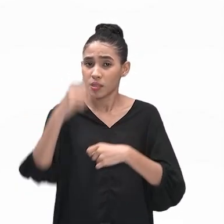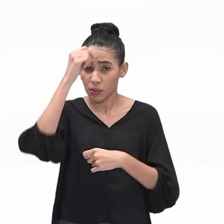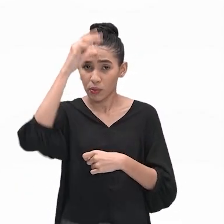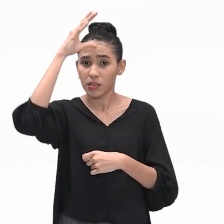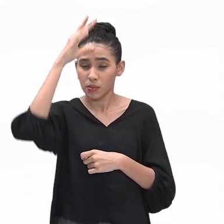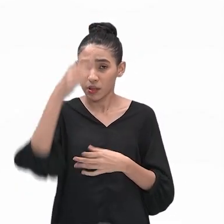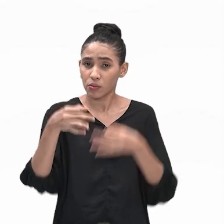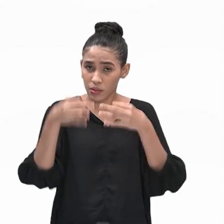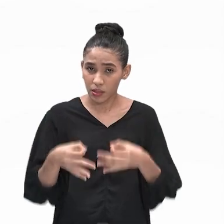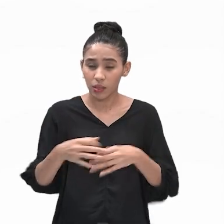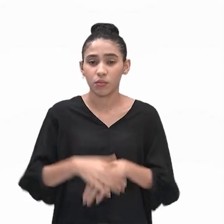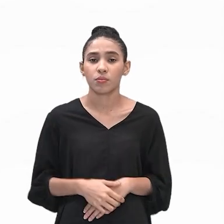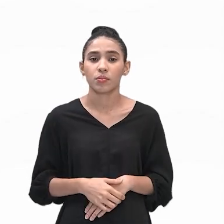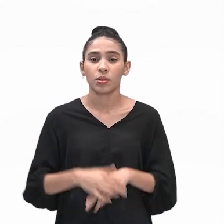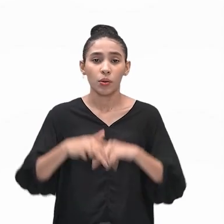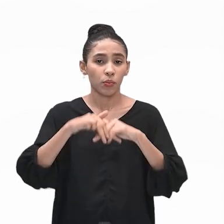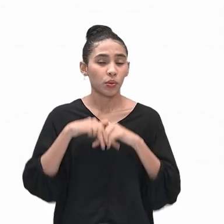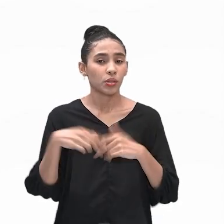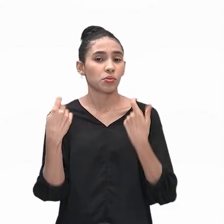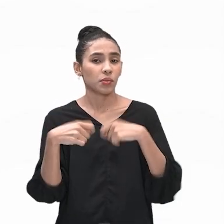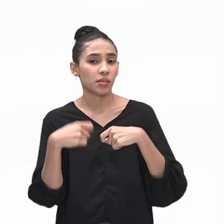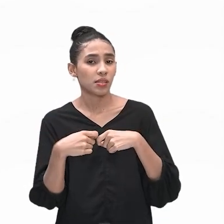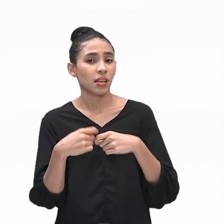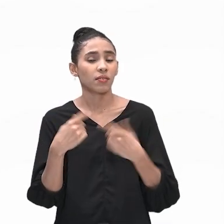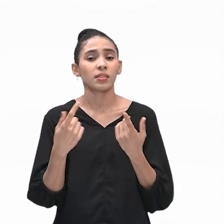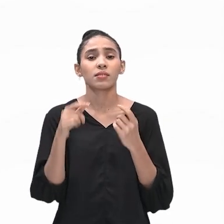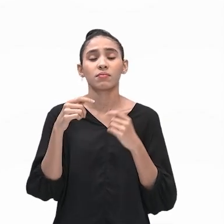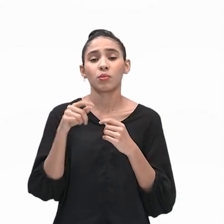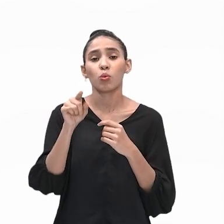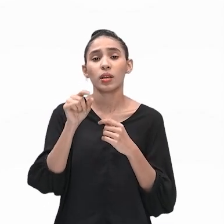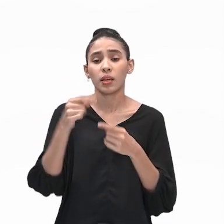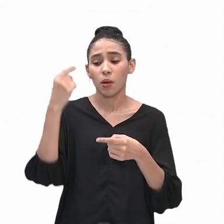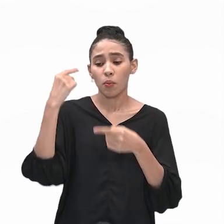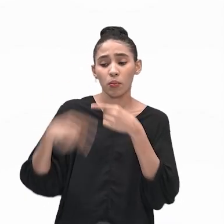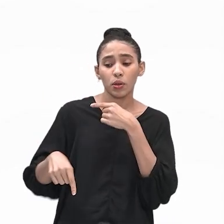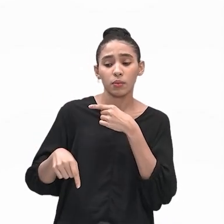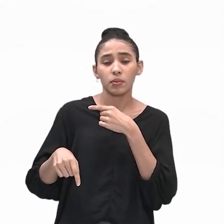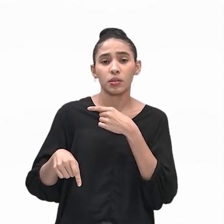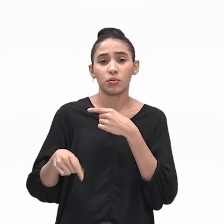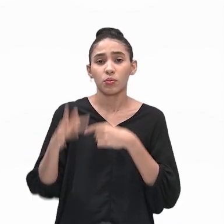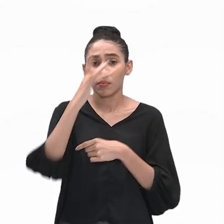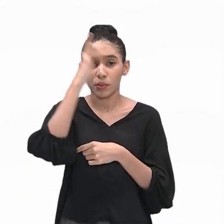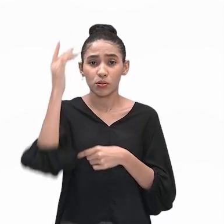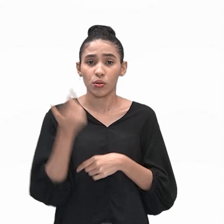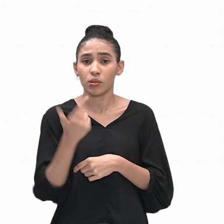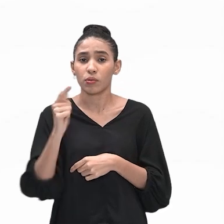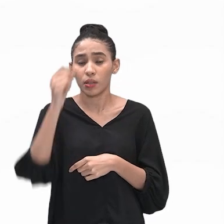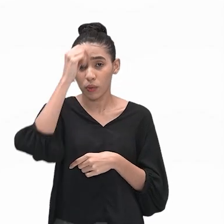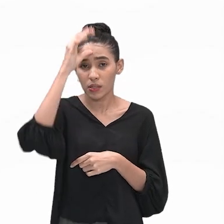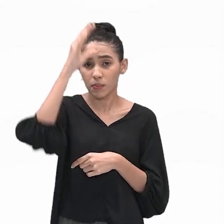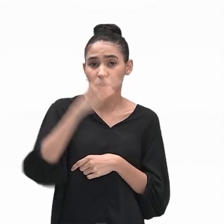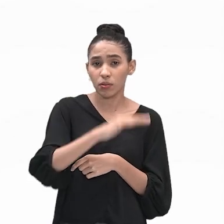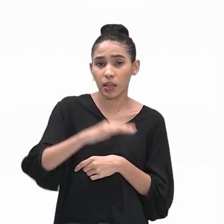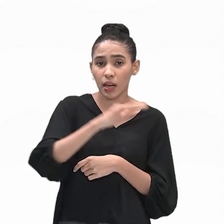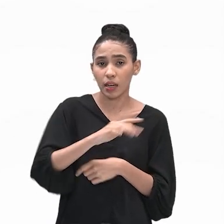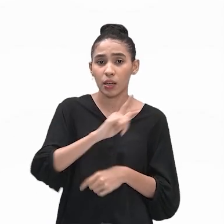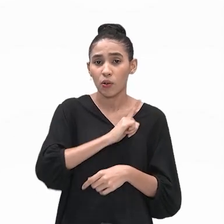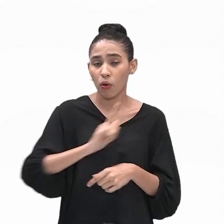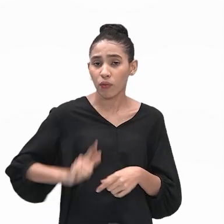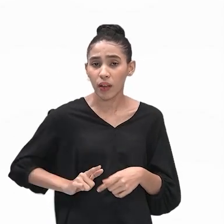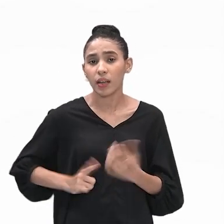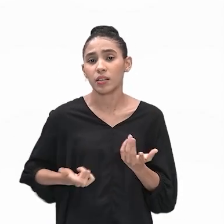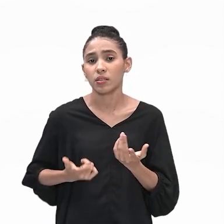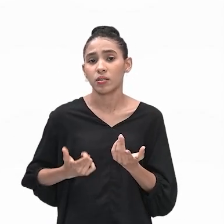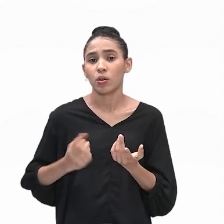especializado. Portanto, deveria ser proibido que pessoas que não têm conhecimento governem de alguma